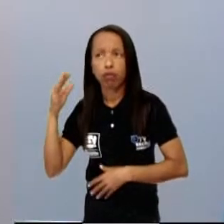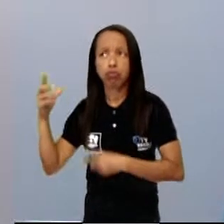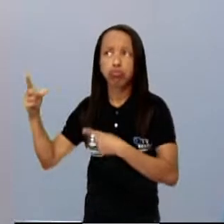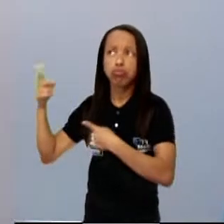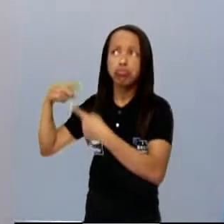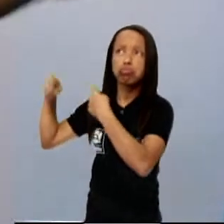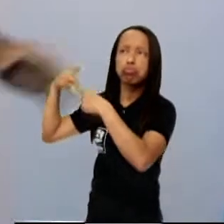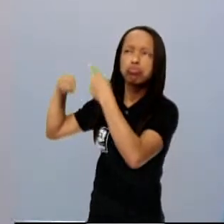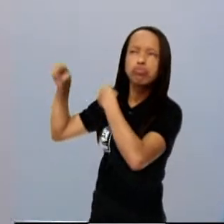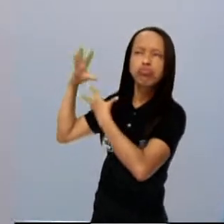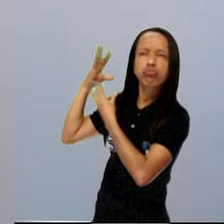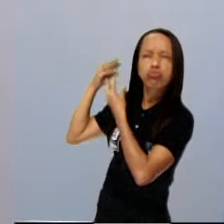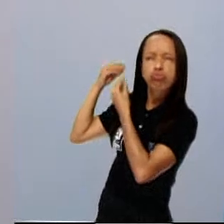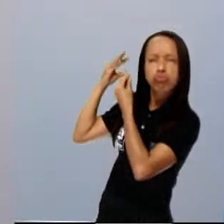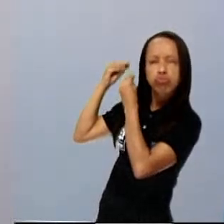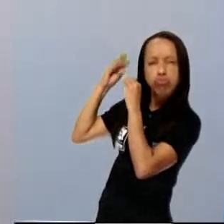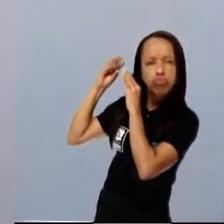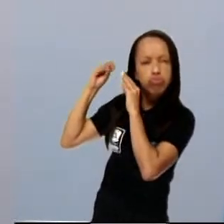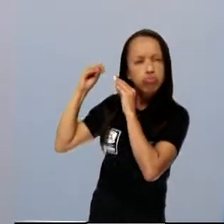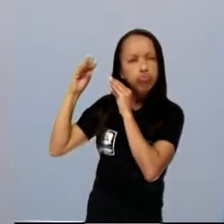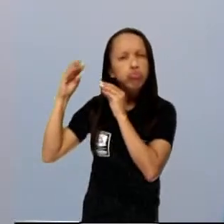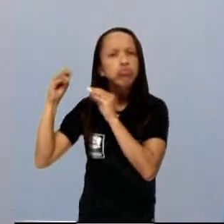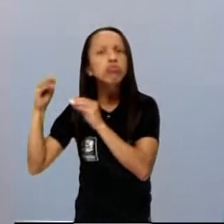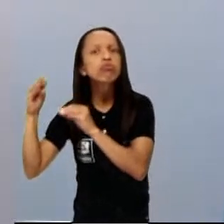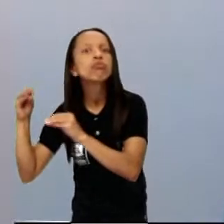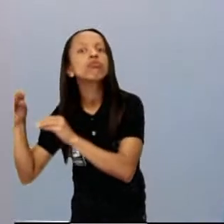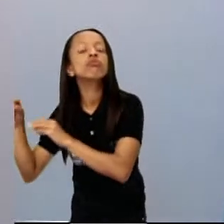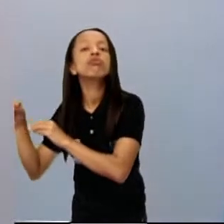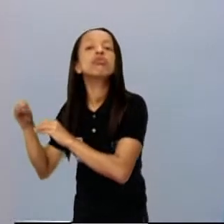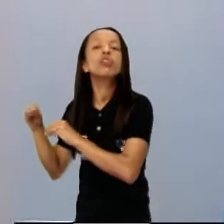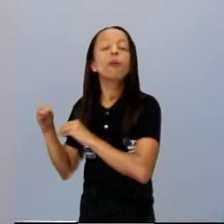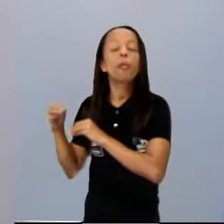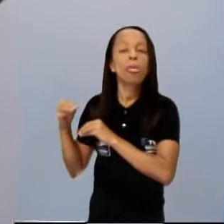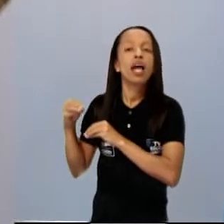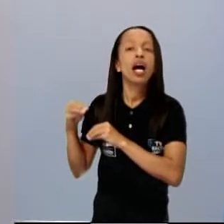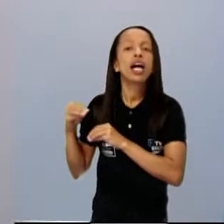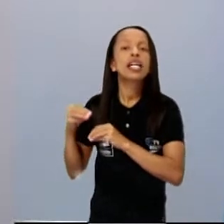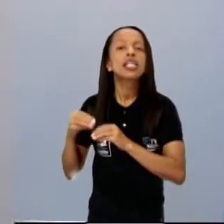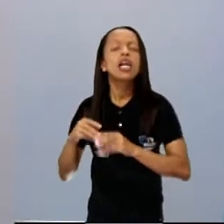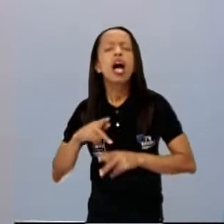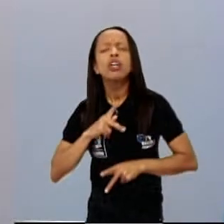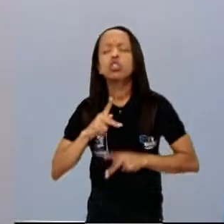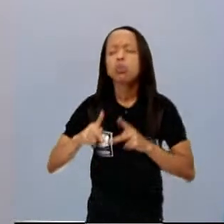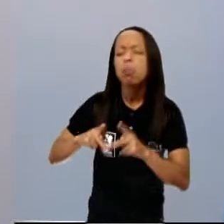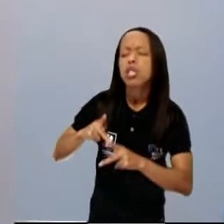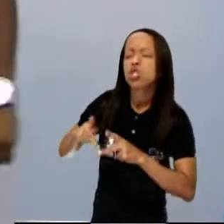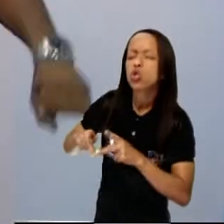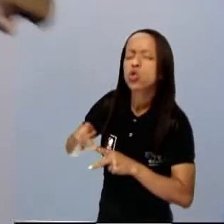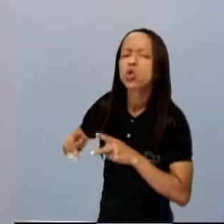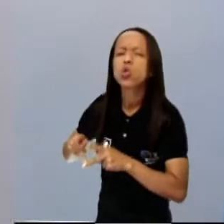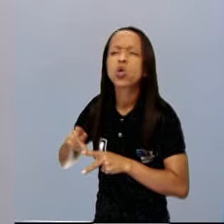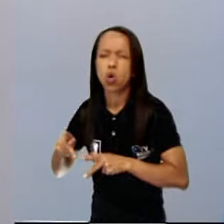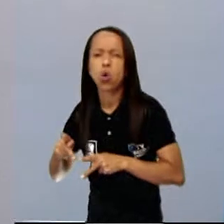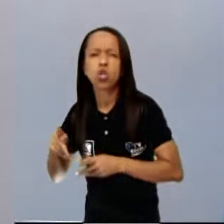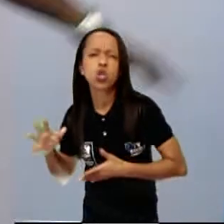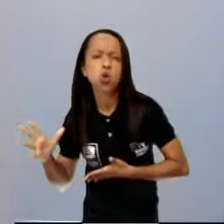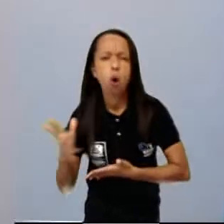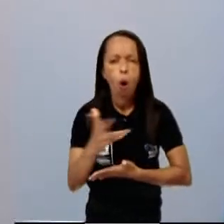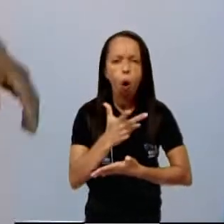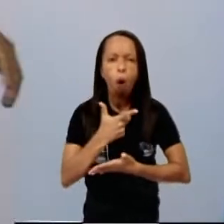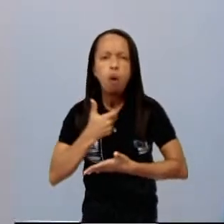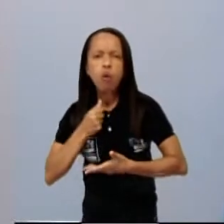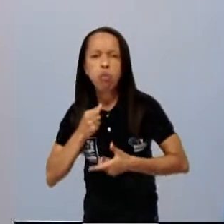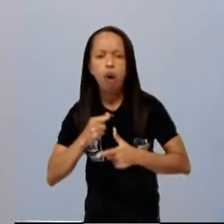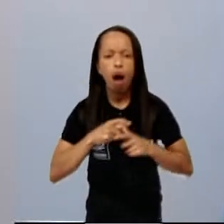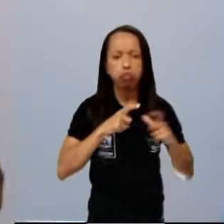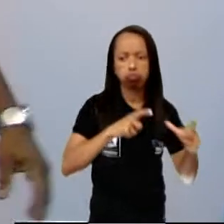da gente, vai acontecer o maior bafafá. Foi o grande medo. Foi aí que o povão, os sans-culottes, os camponeses começaram a tocar fogo